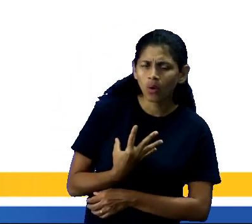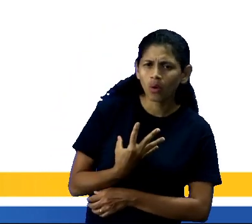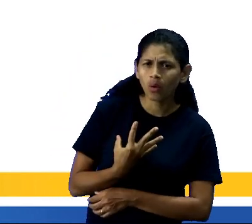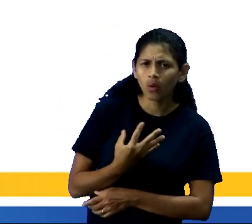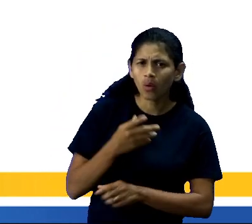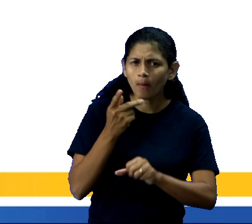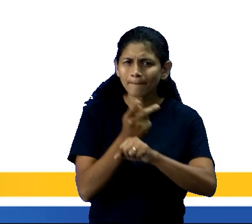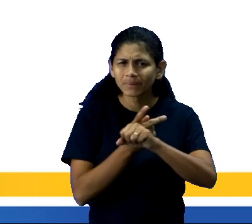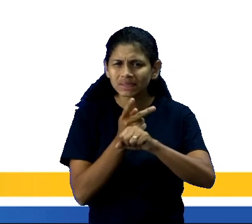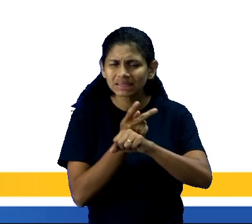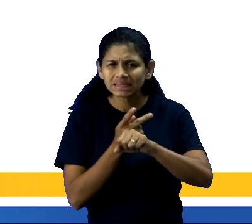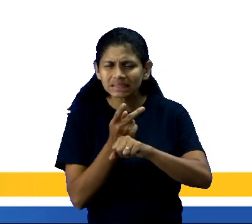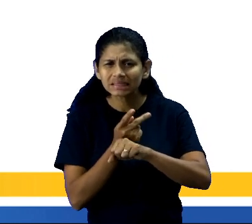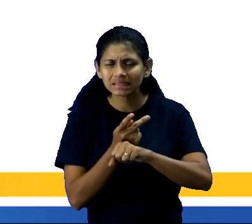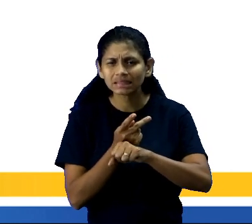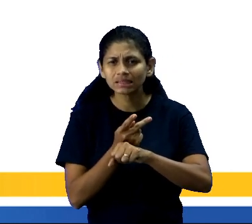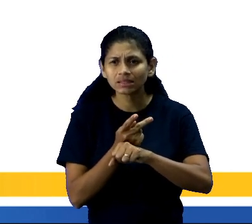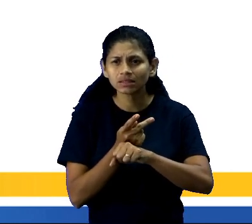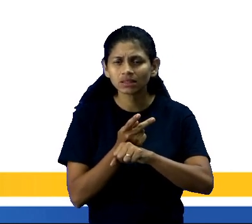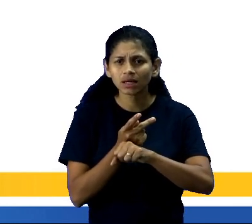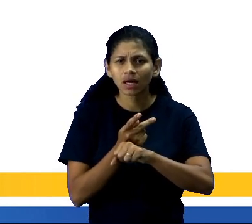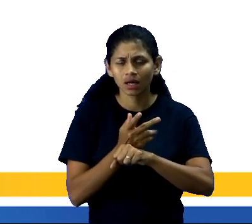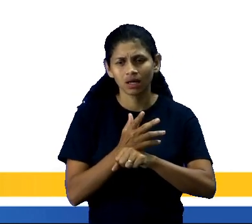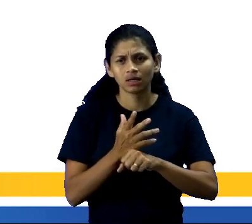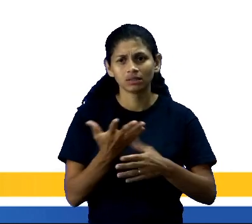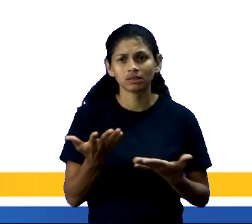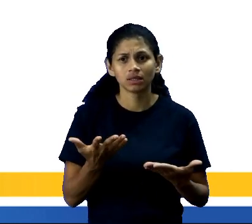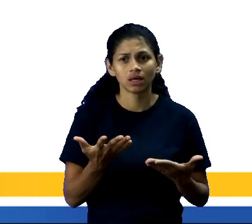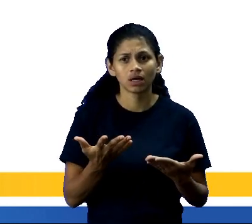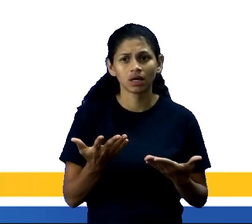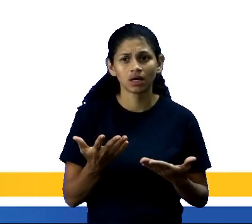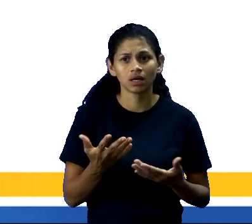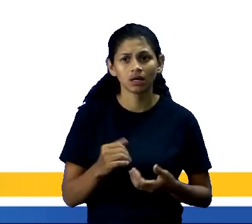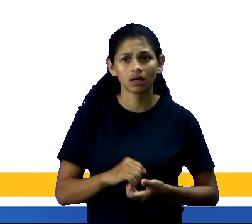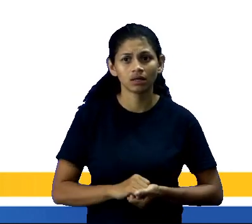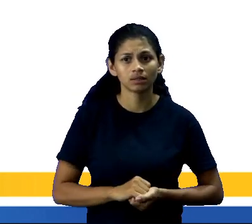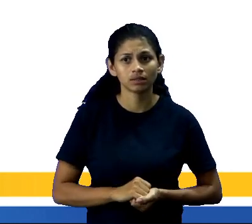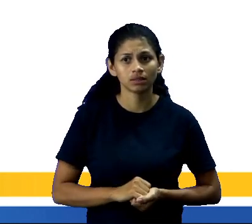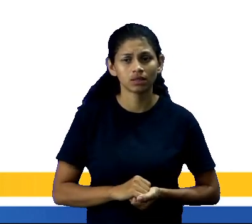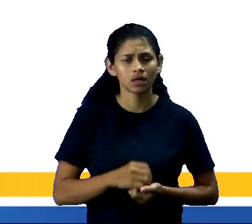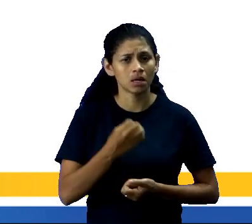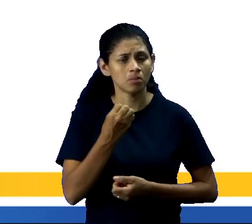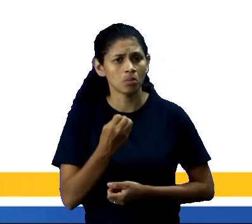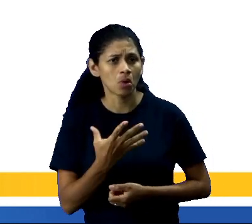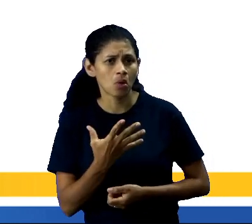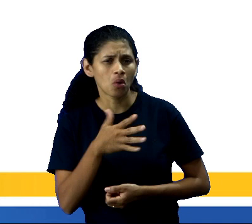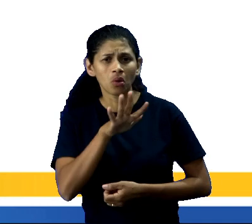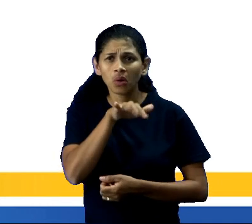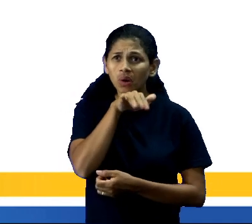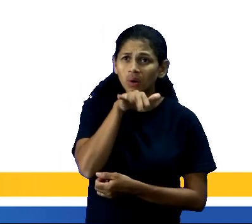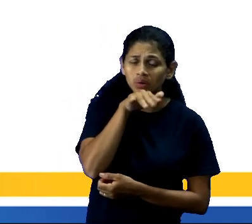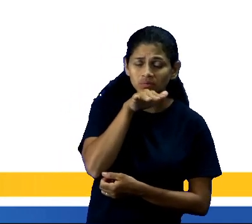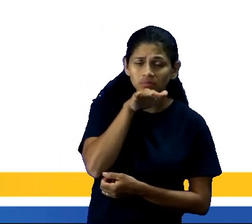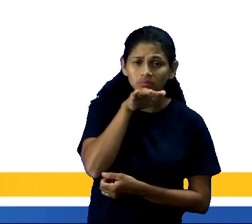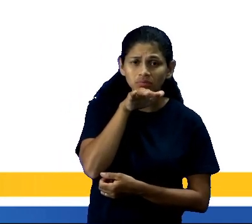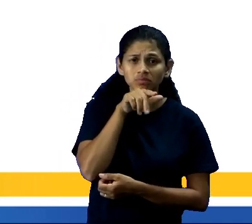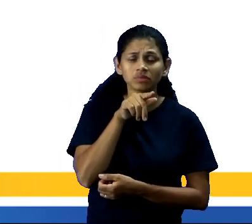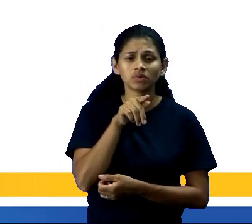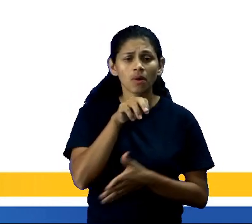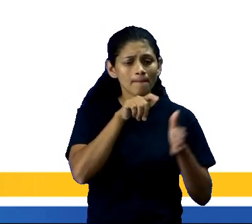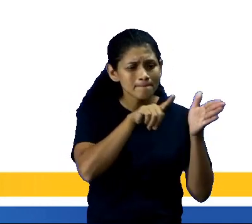se você for no Google e pesquisar, né, o livro A Seleção, da Kiera Cass, você vai